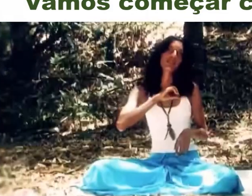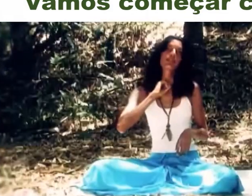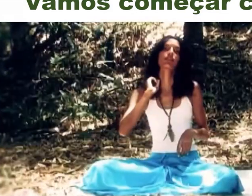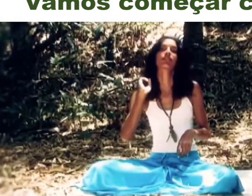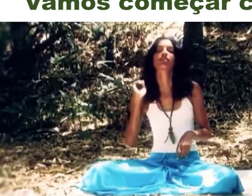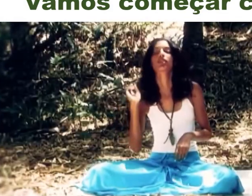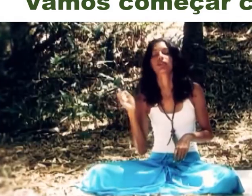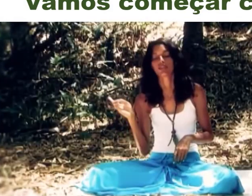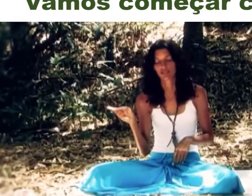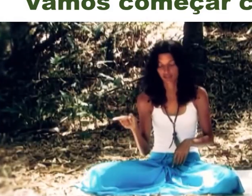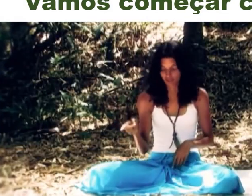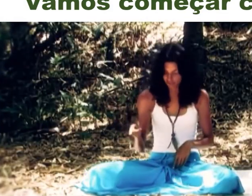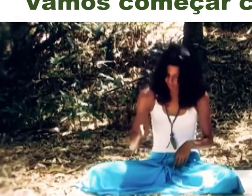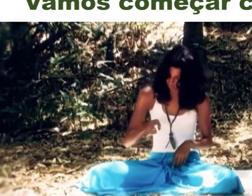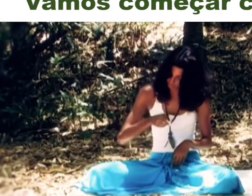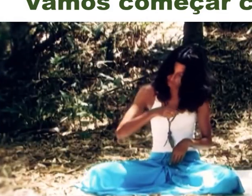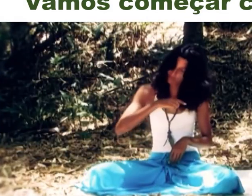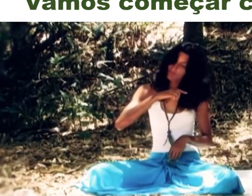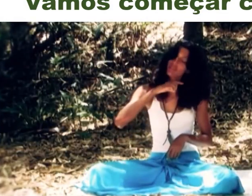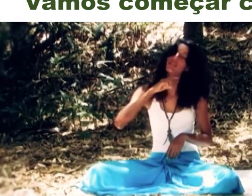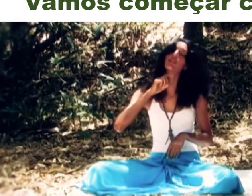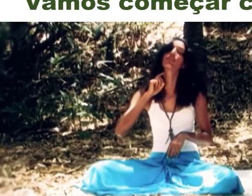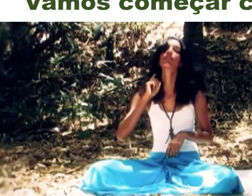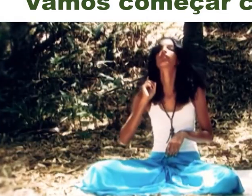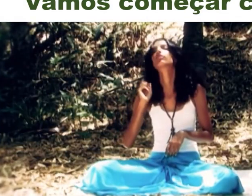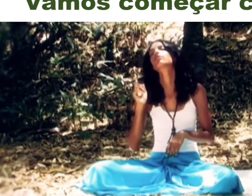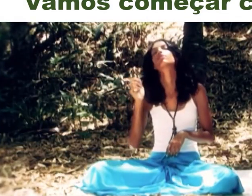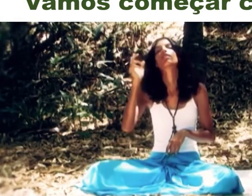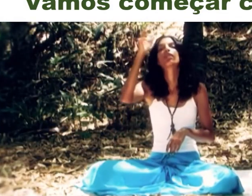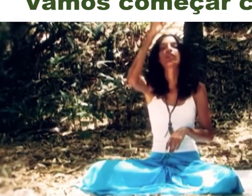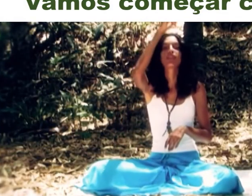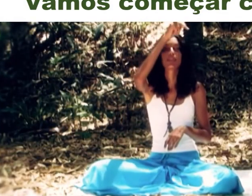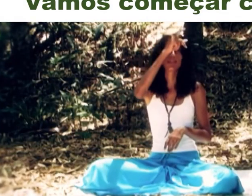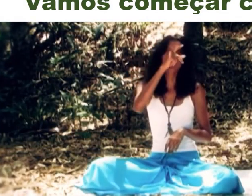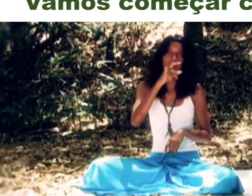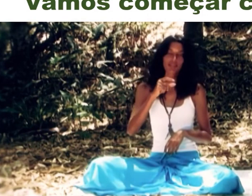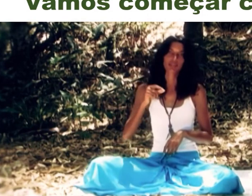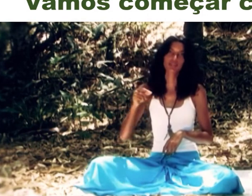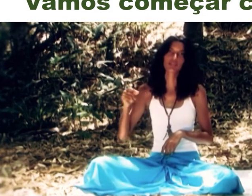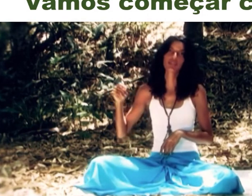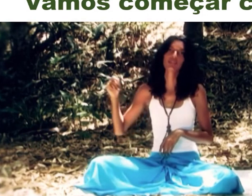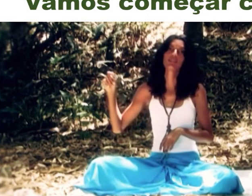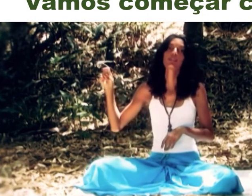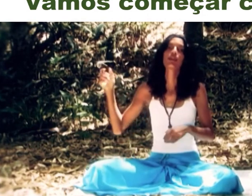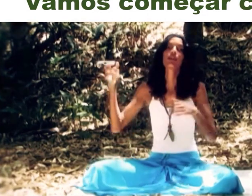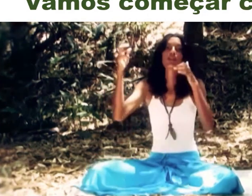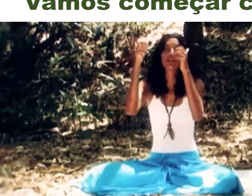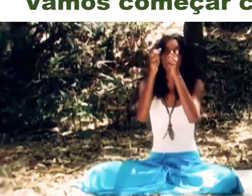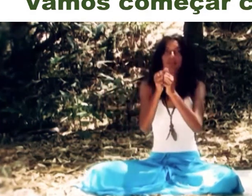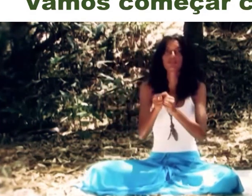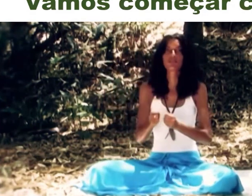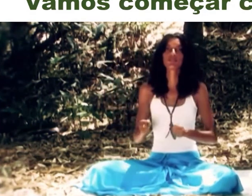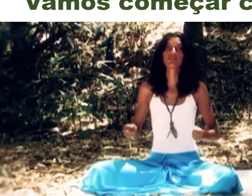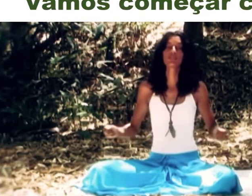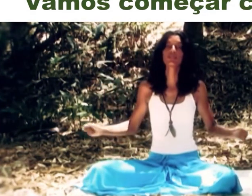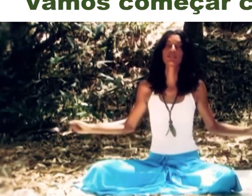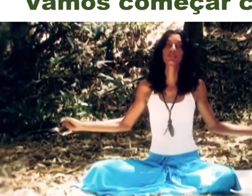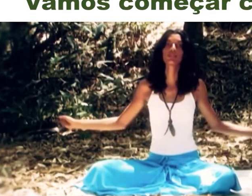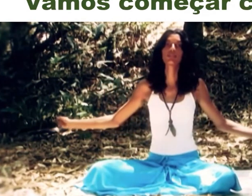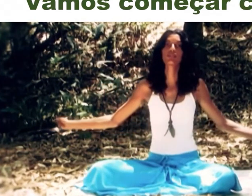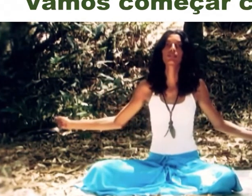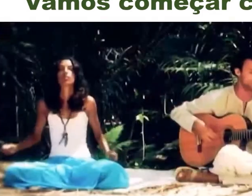existência é um labirinto E a saída é o